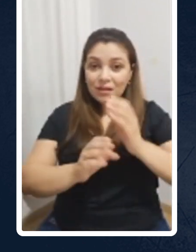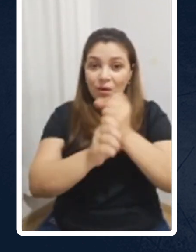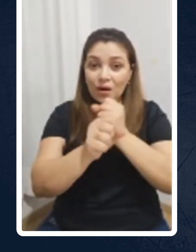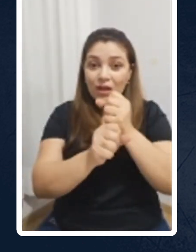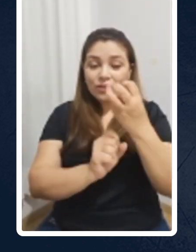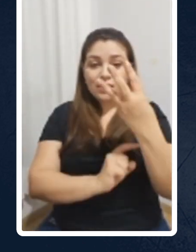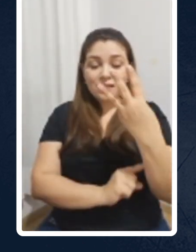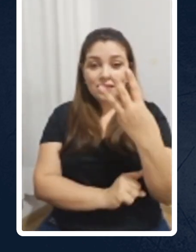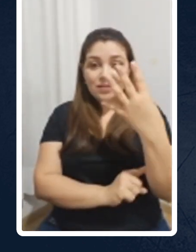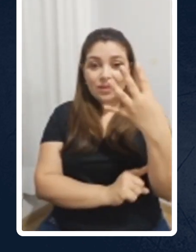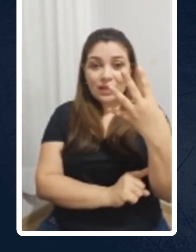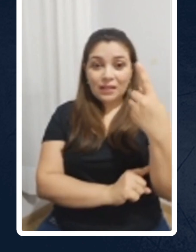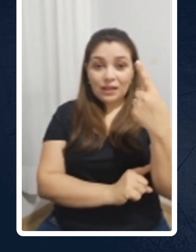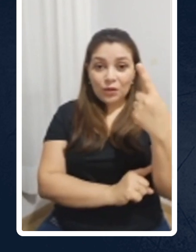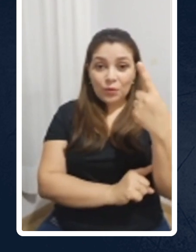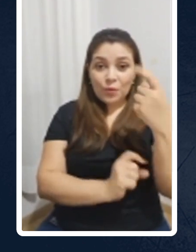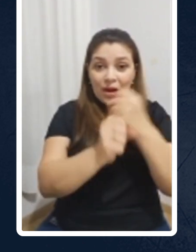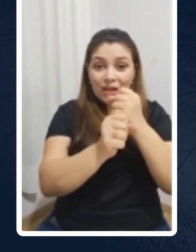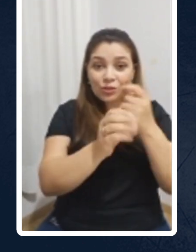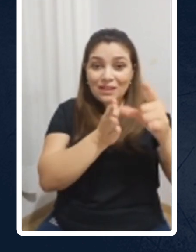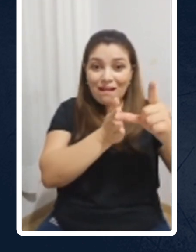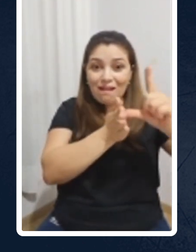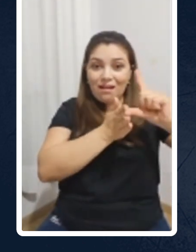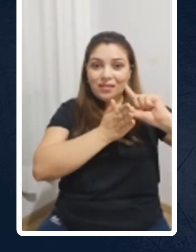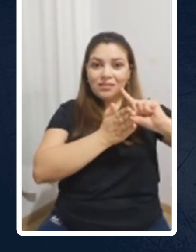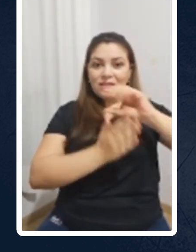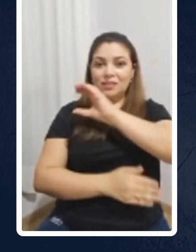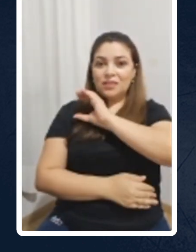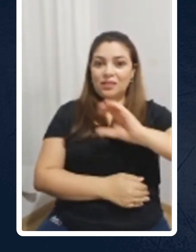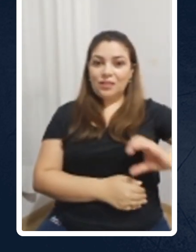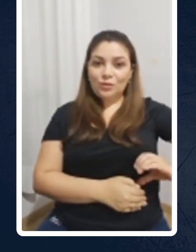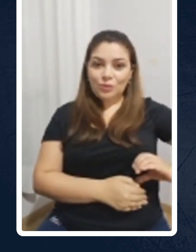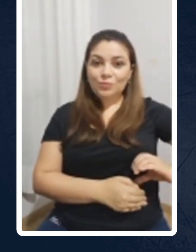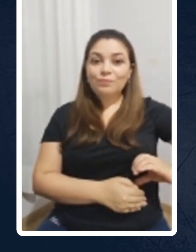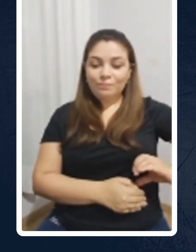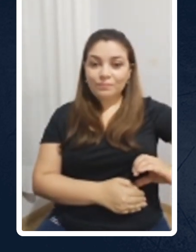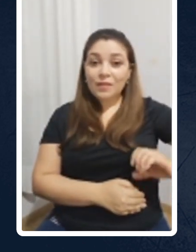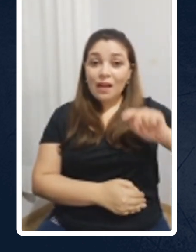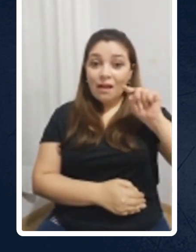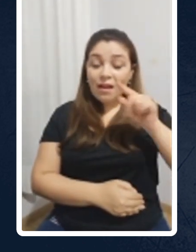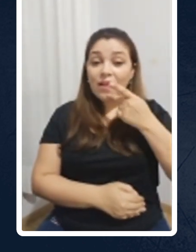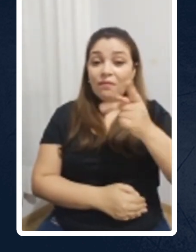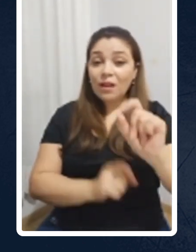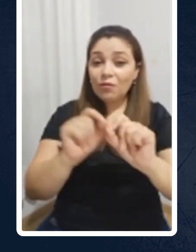antes de Cristo. Ele disse assim, ó, as